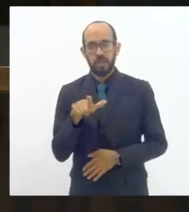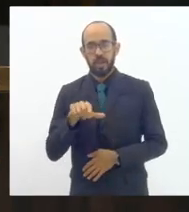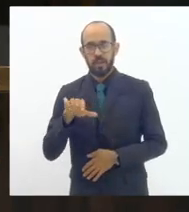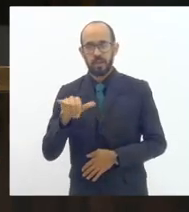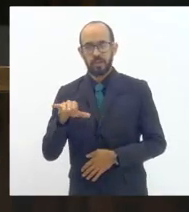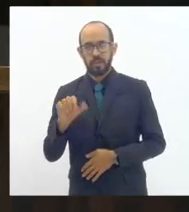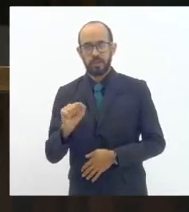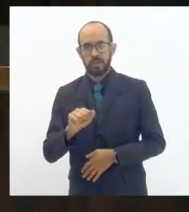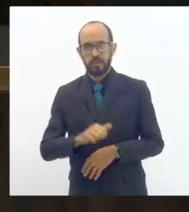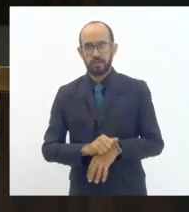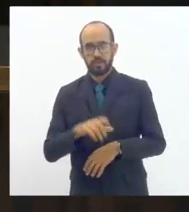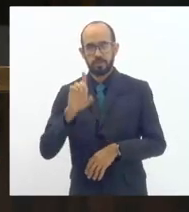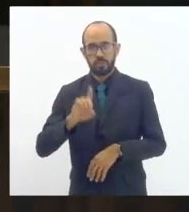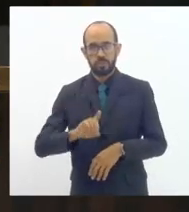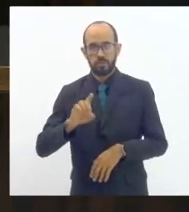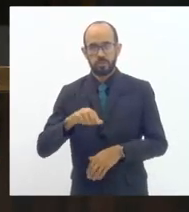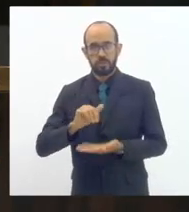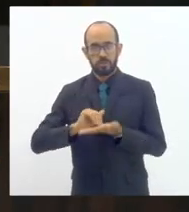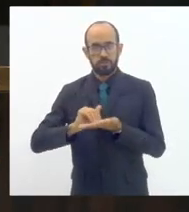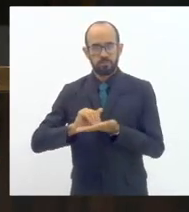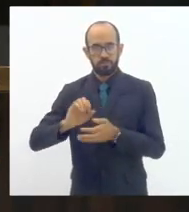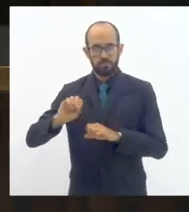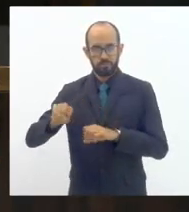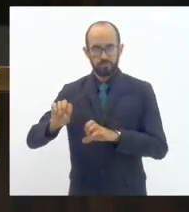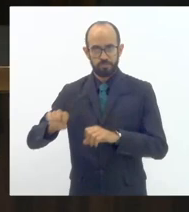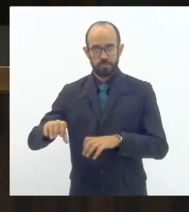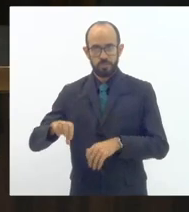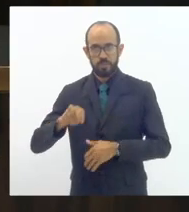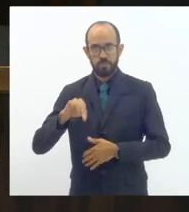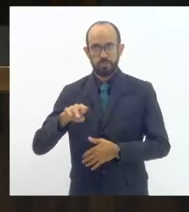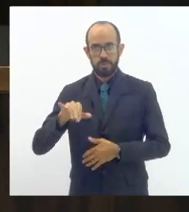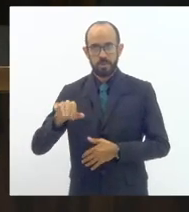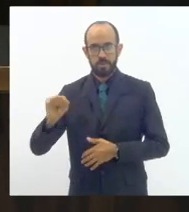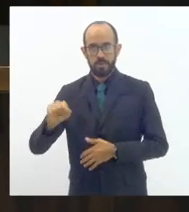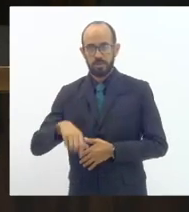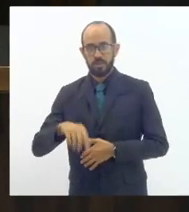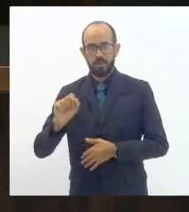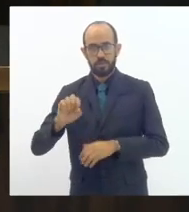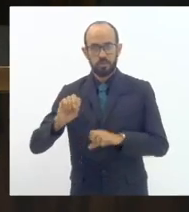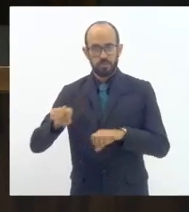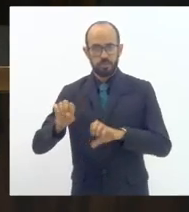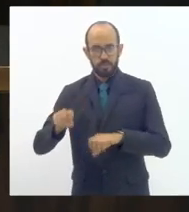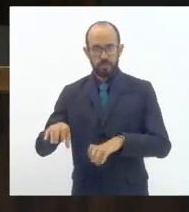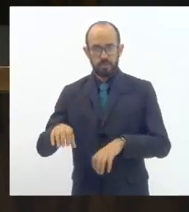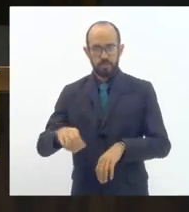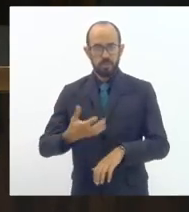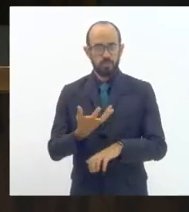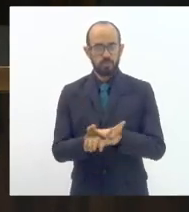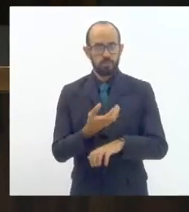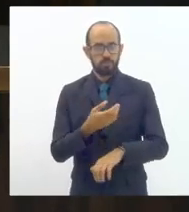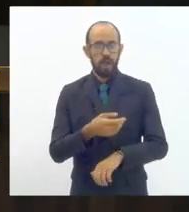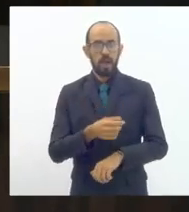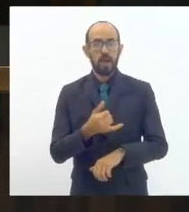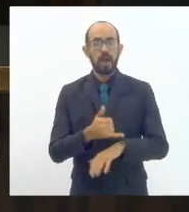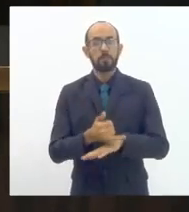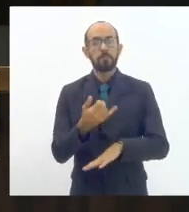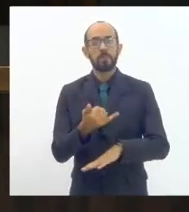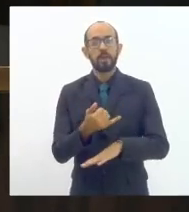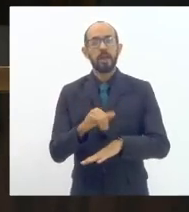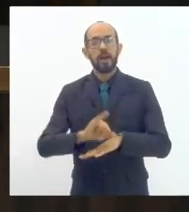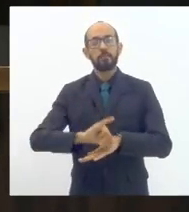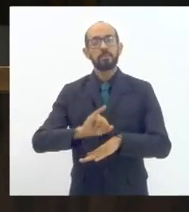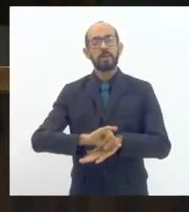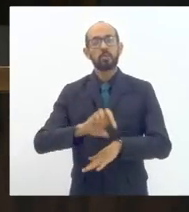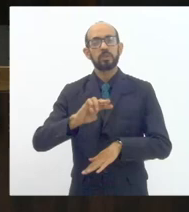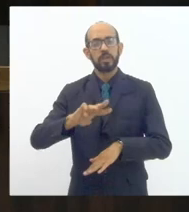SEDUC. Maria Cristina, membro da equipe Ensino Metropolitana 3 da SEDUC.